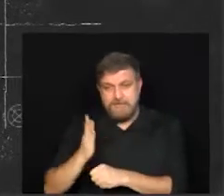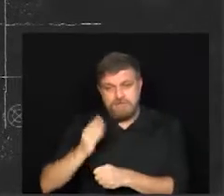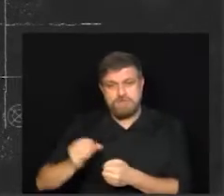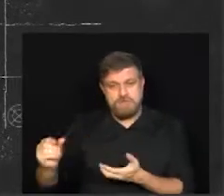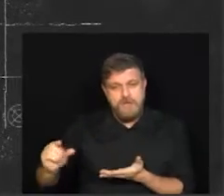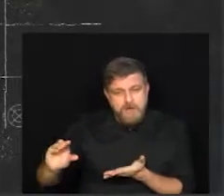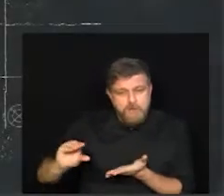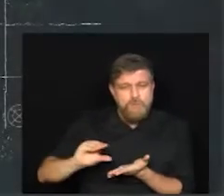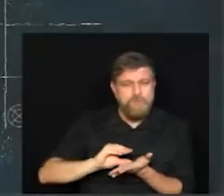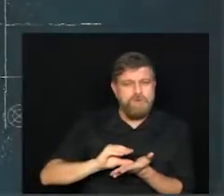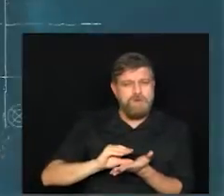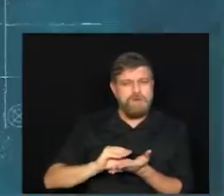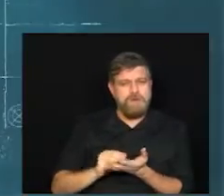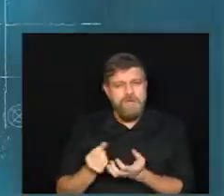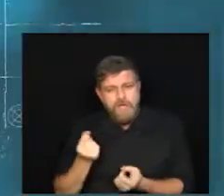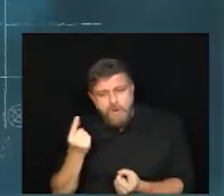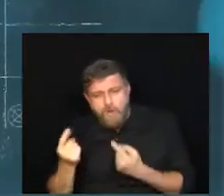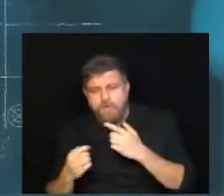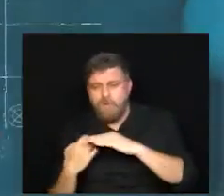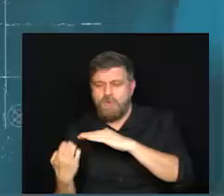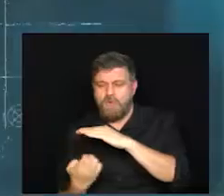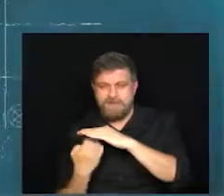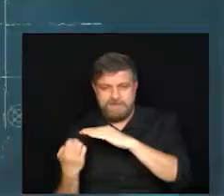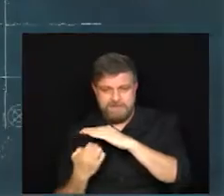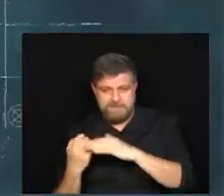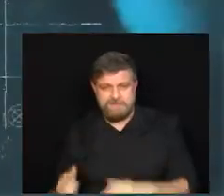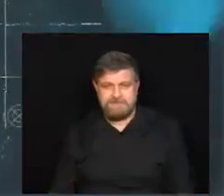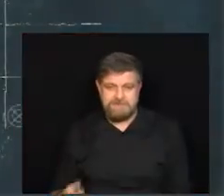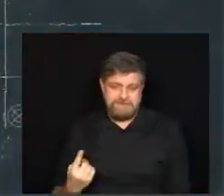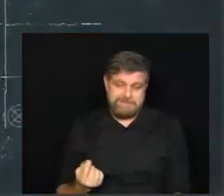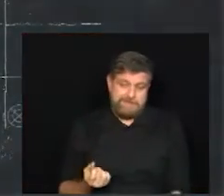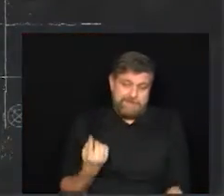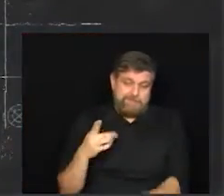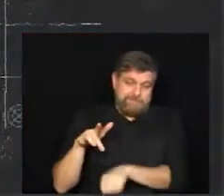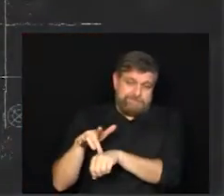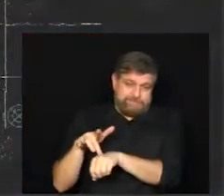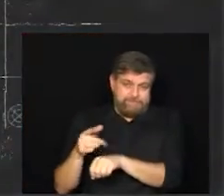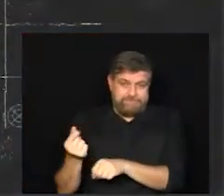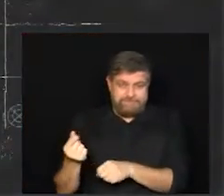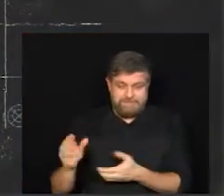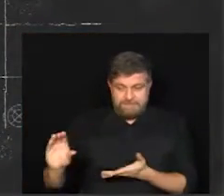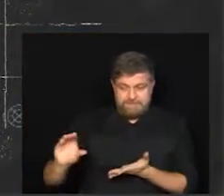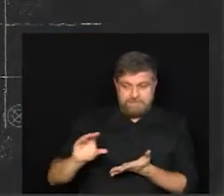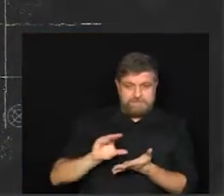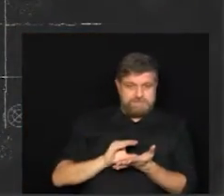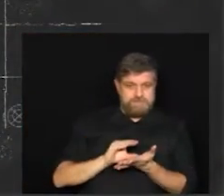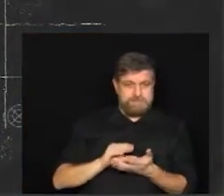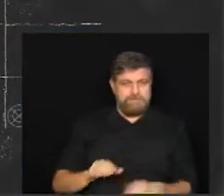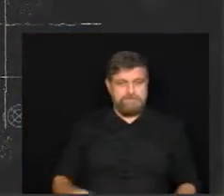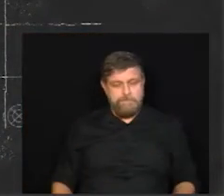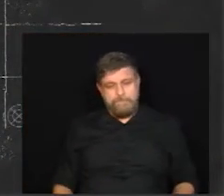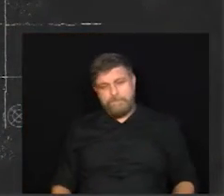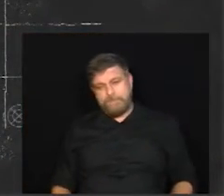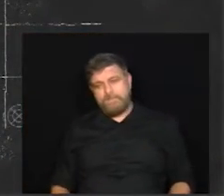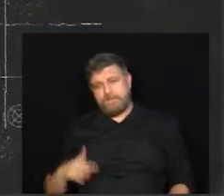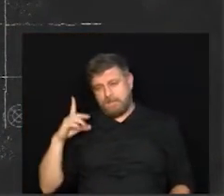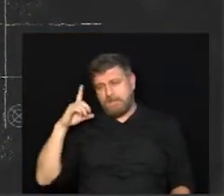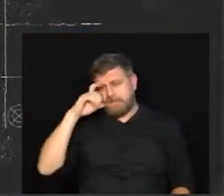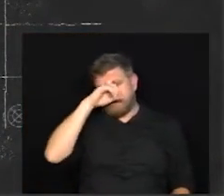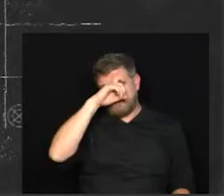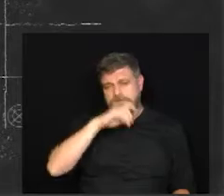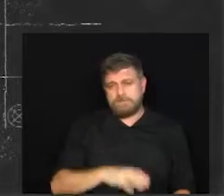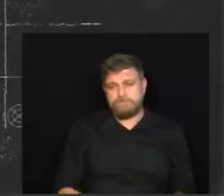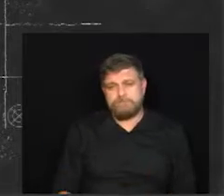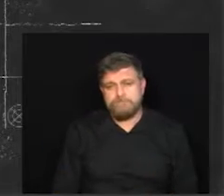Mas são poucas as empresas. A Espaço Laser é uma exceção. Então, é difícil,